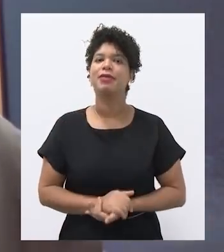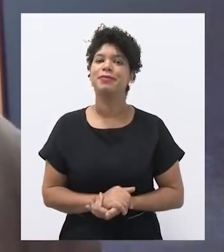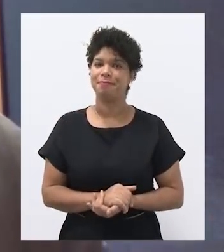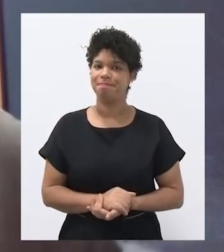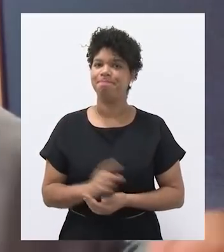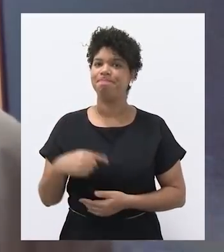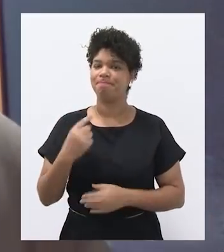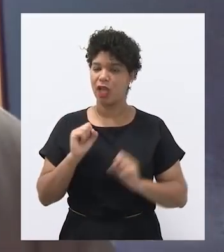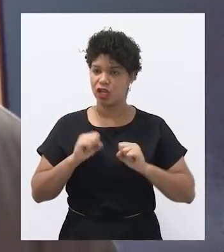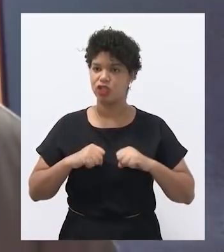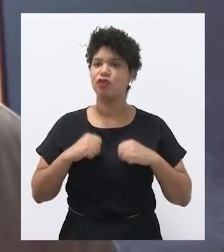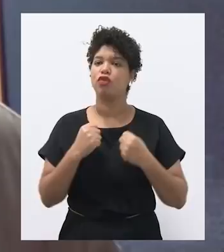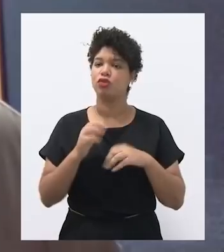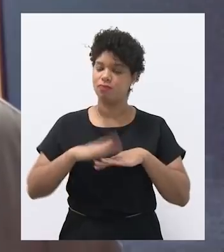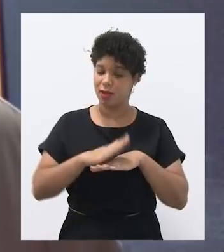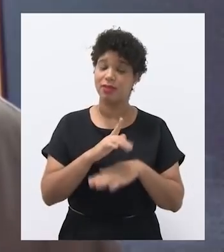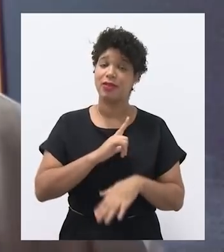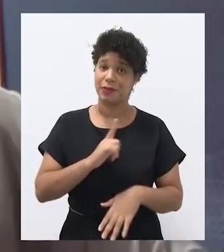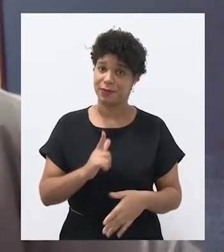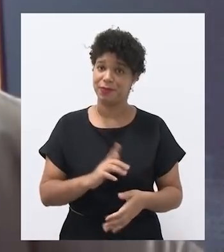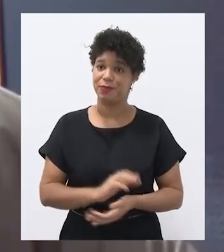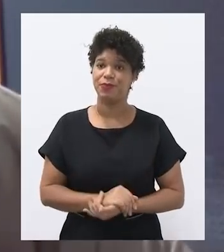esforço é sempre maior.